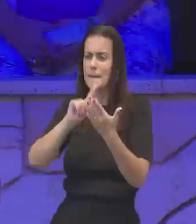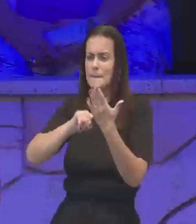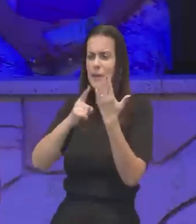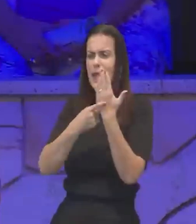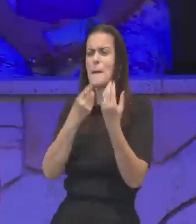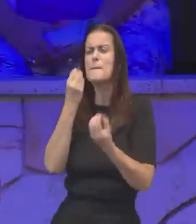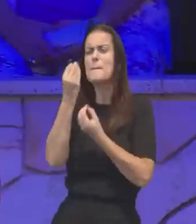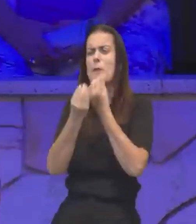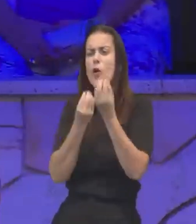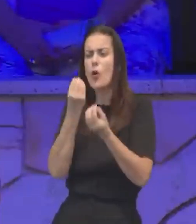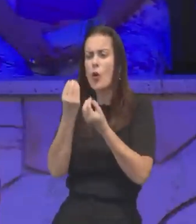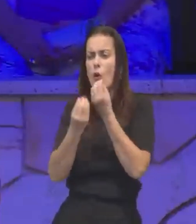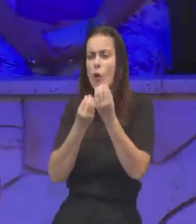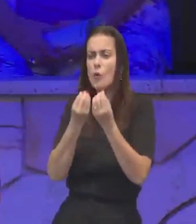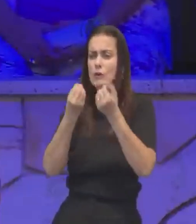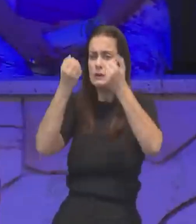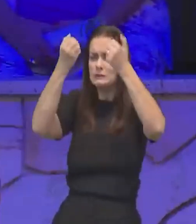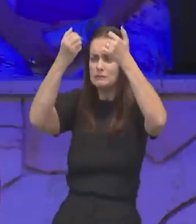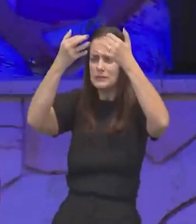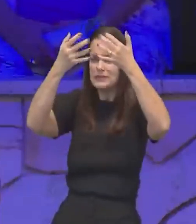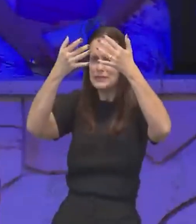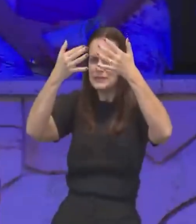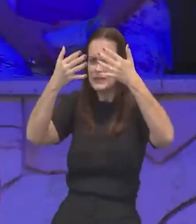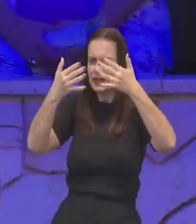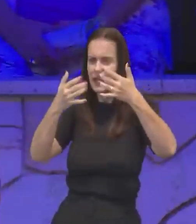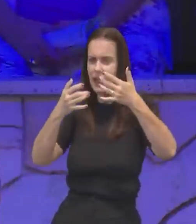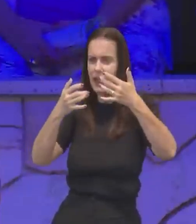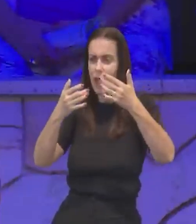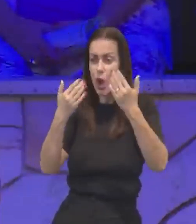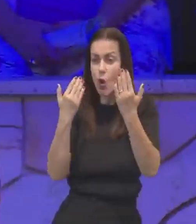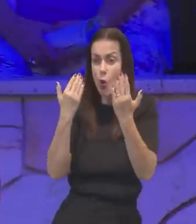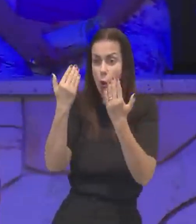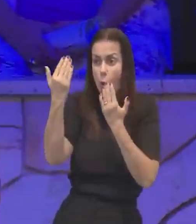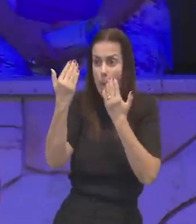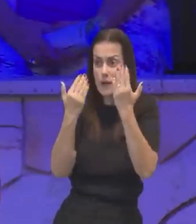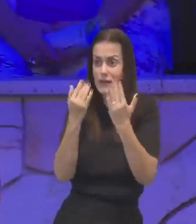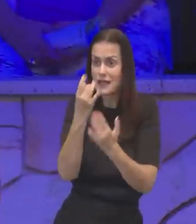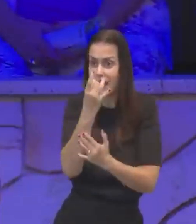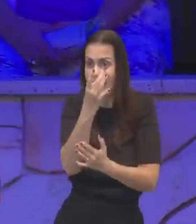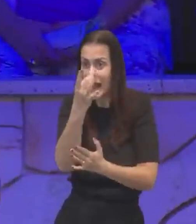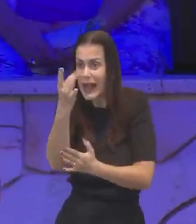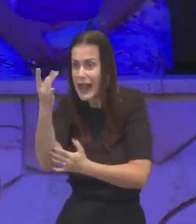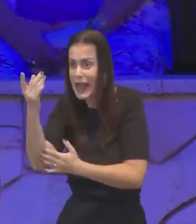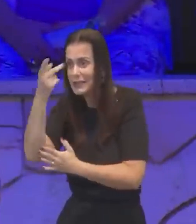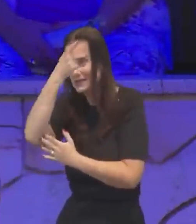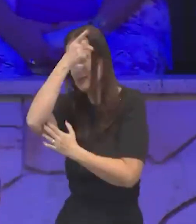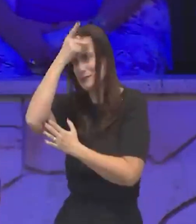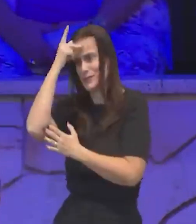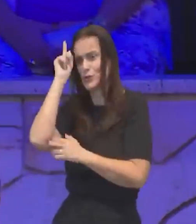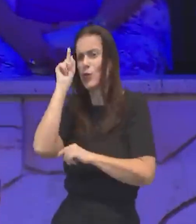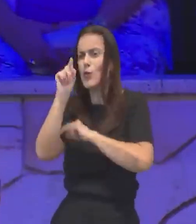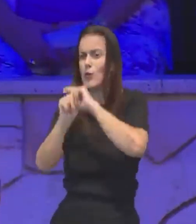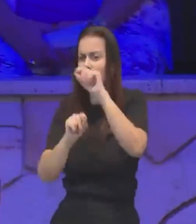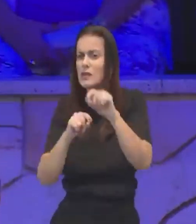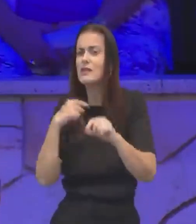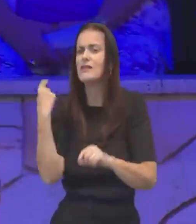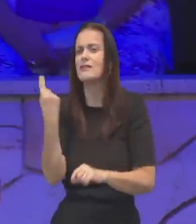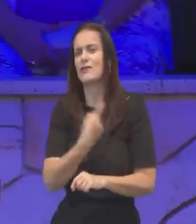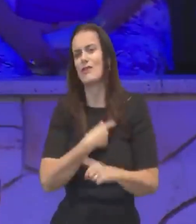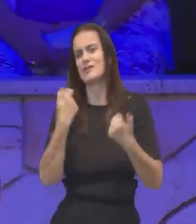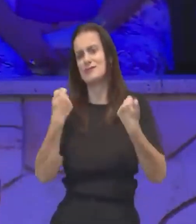para descrever e sinalizar a cada um de nós a nossa necessidade de buscar em